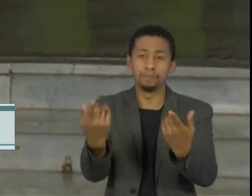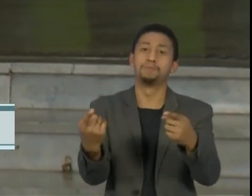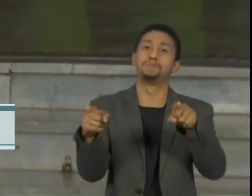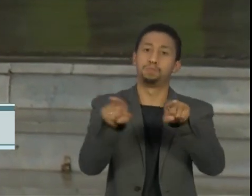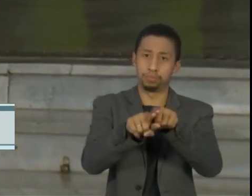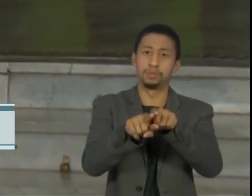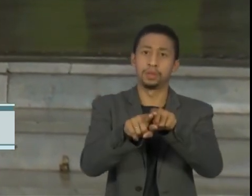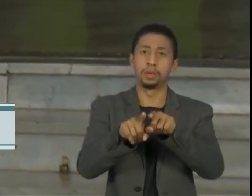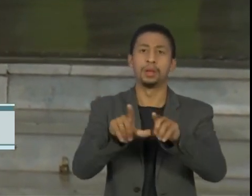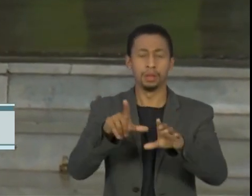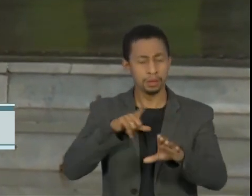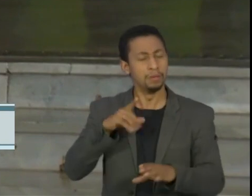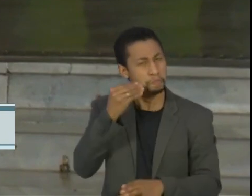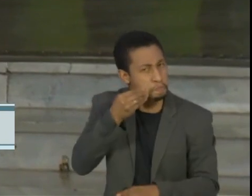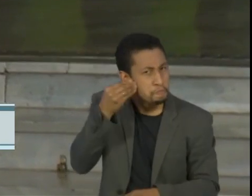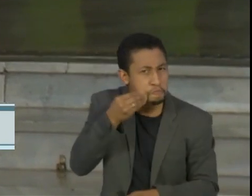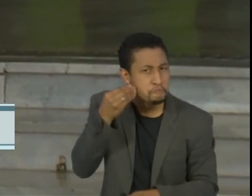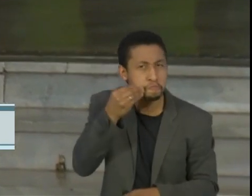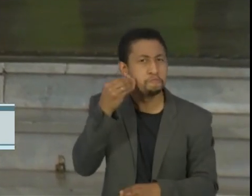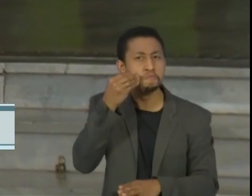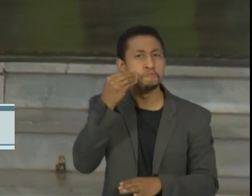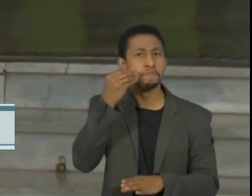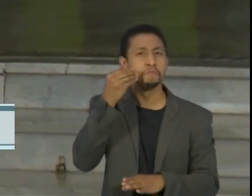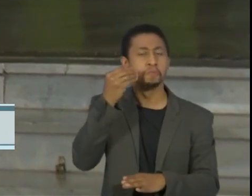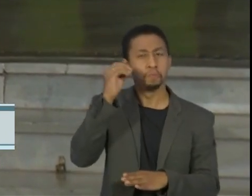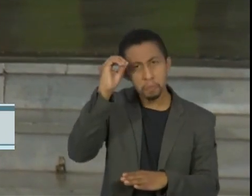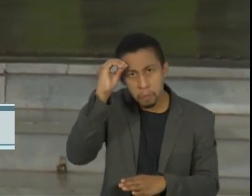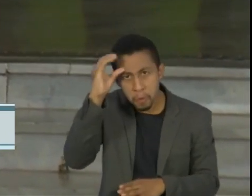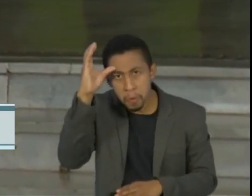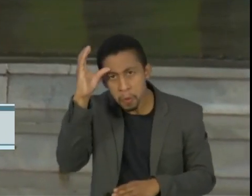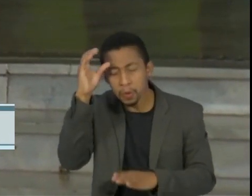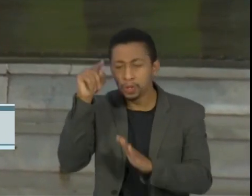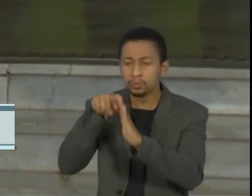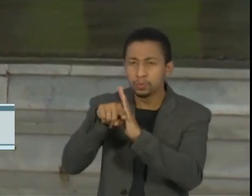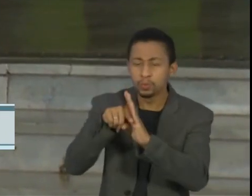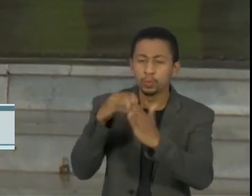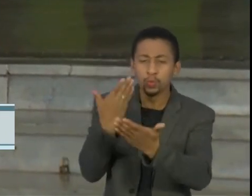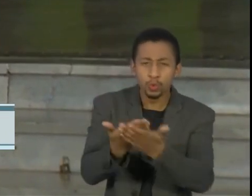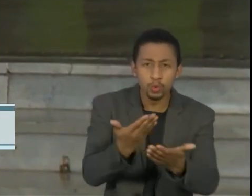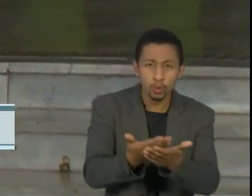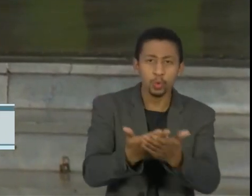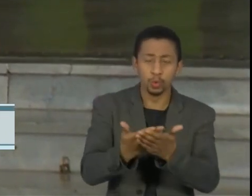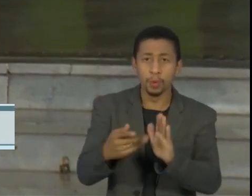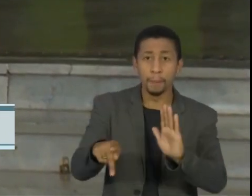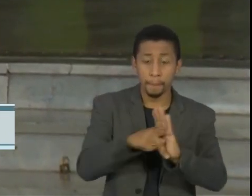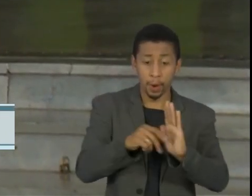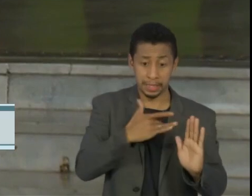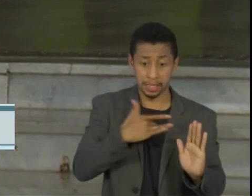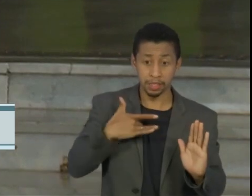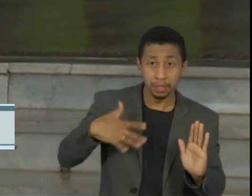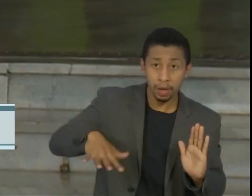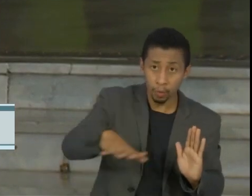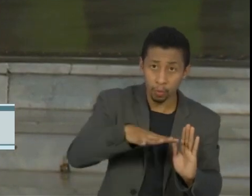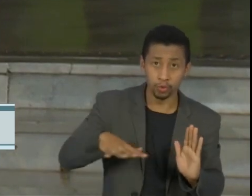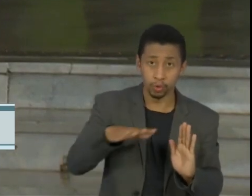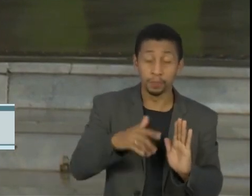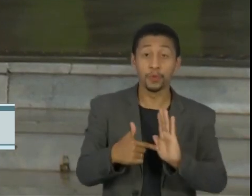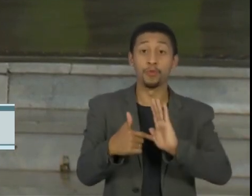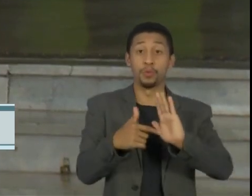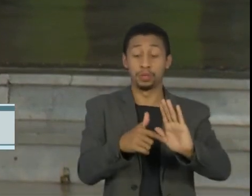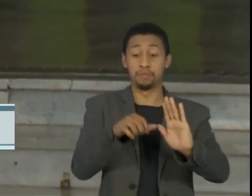experiência, com expertise nessa área de estudos clínicos. Então, os centros que eu vou mostrar aqui,